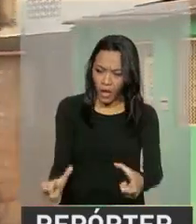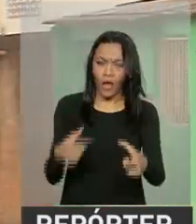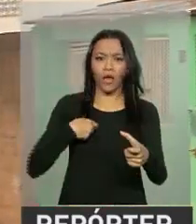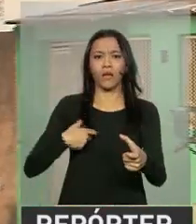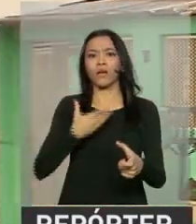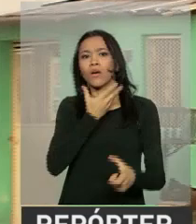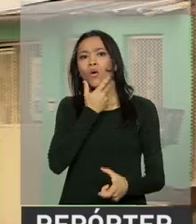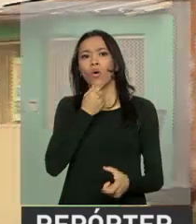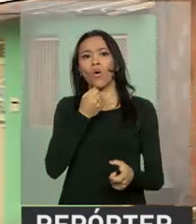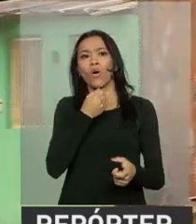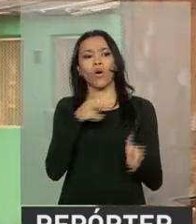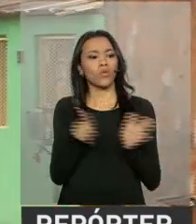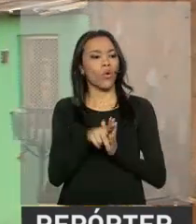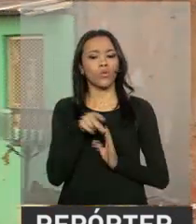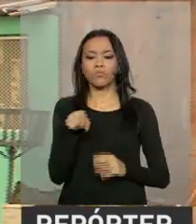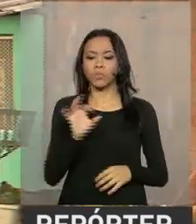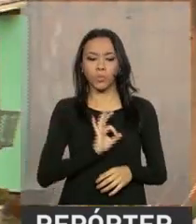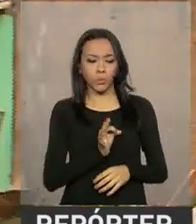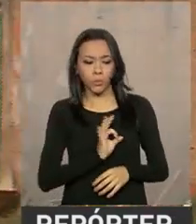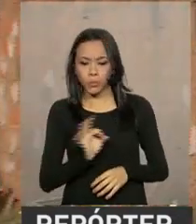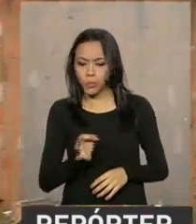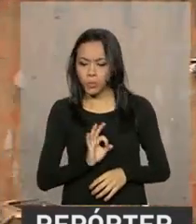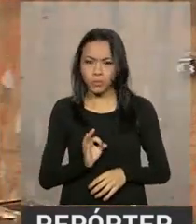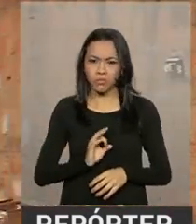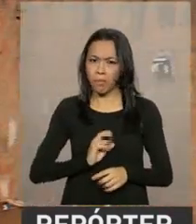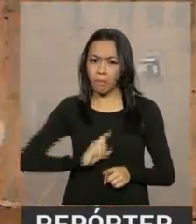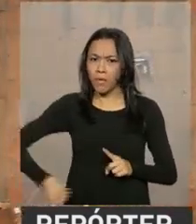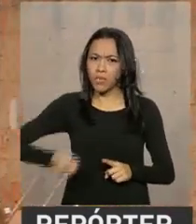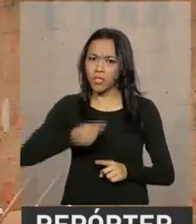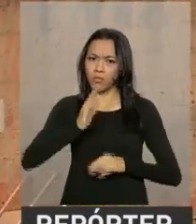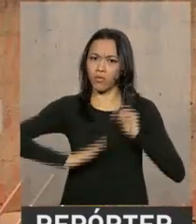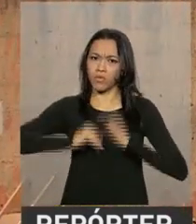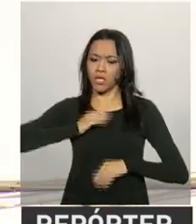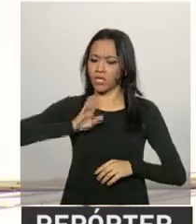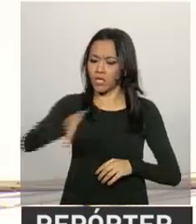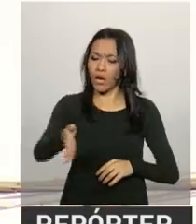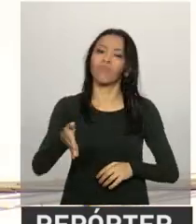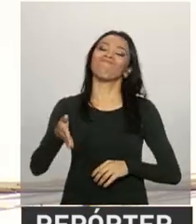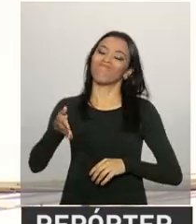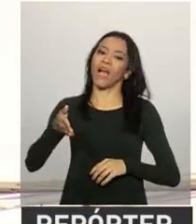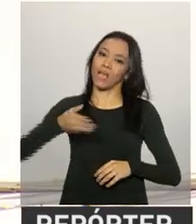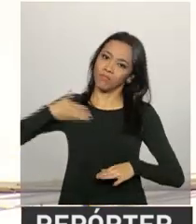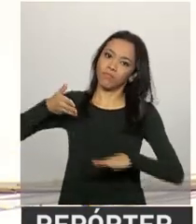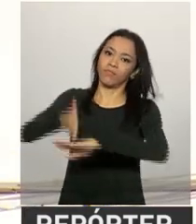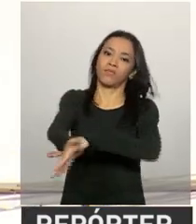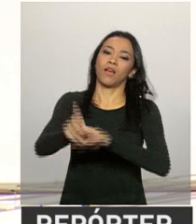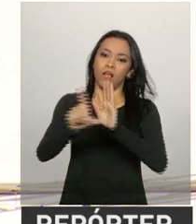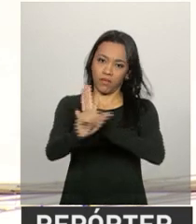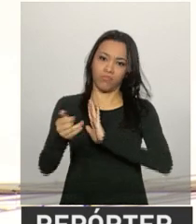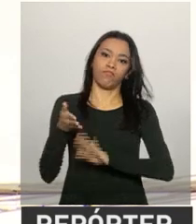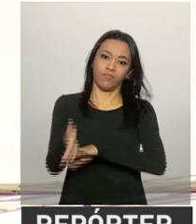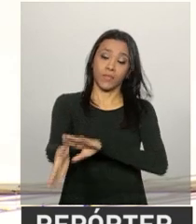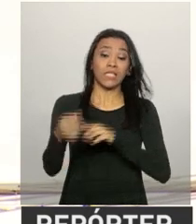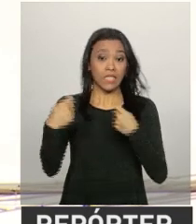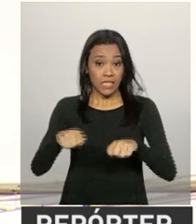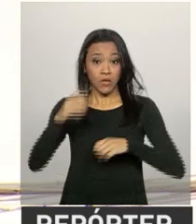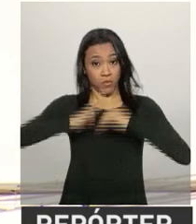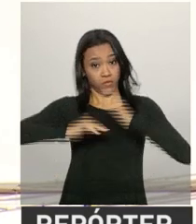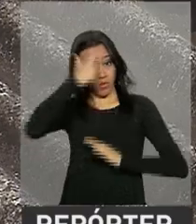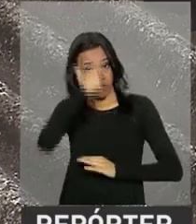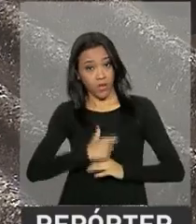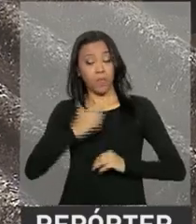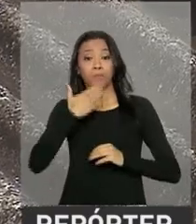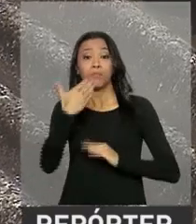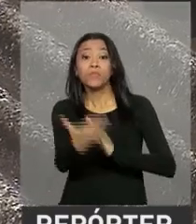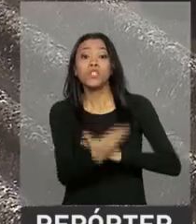dono não for localizado ou não autorizar a entrada do agente de saúde e sempre que for necessário o agente pode pedir